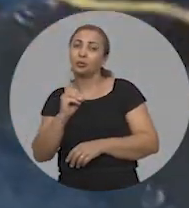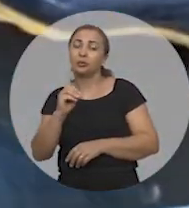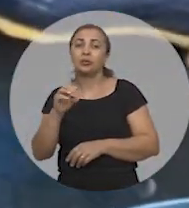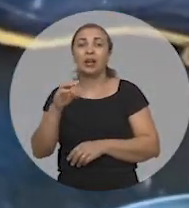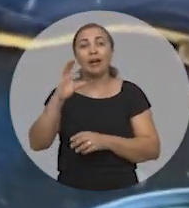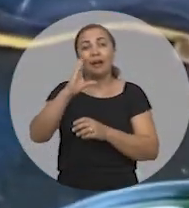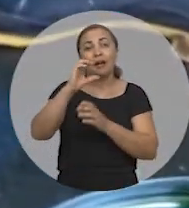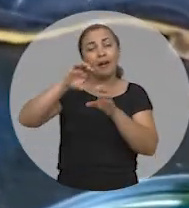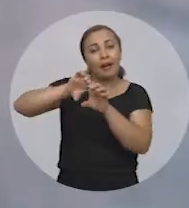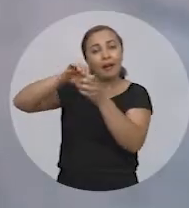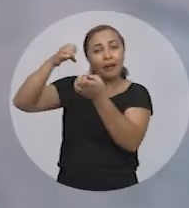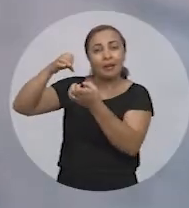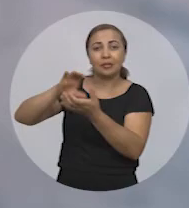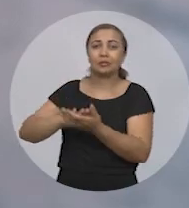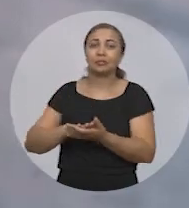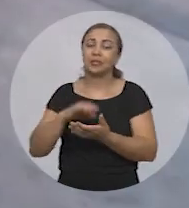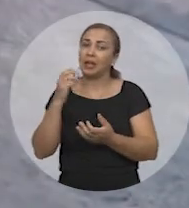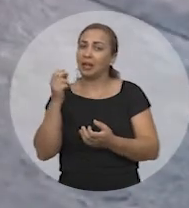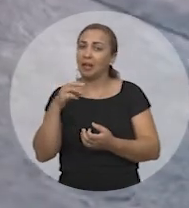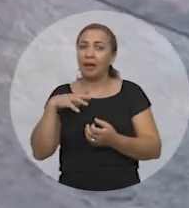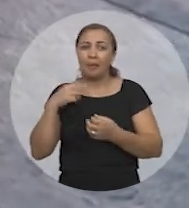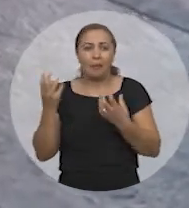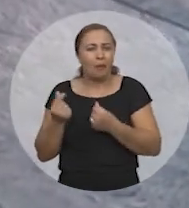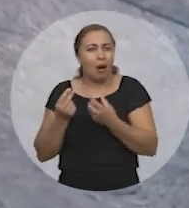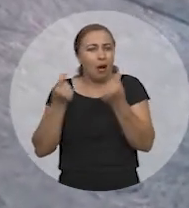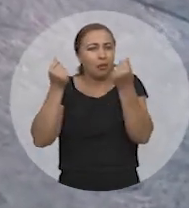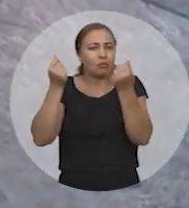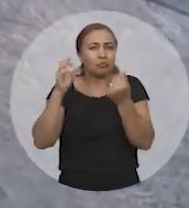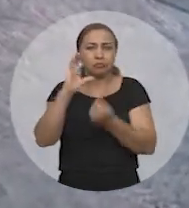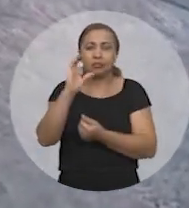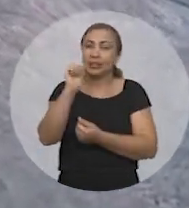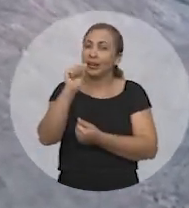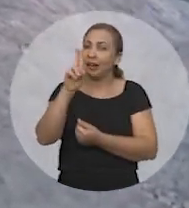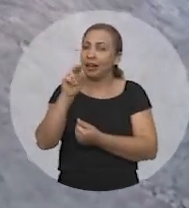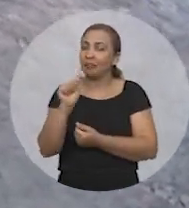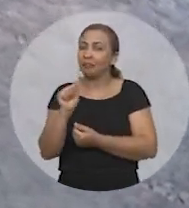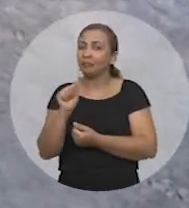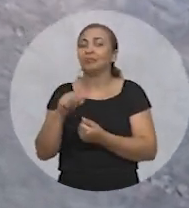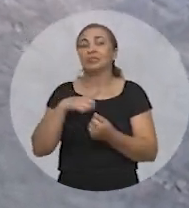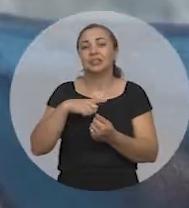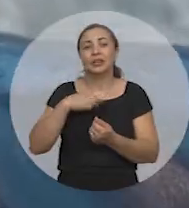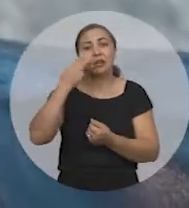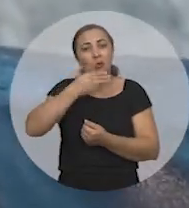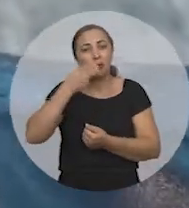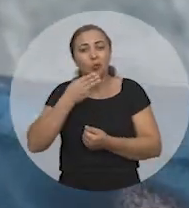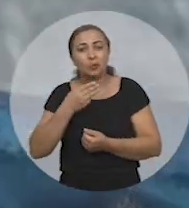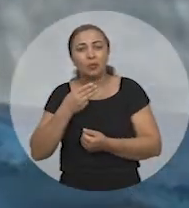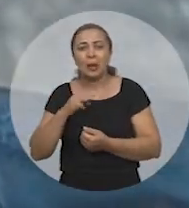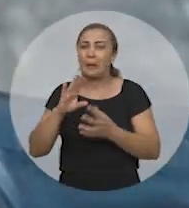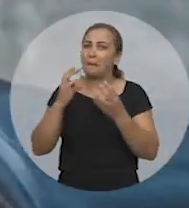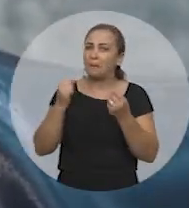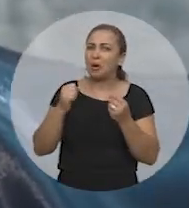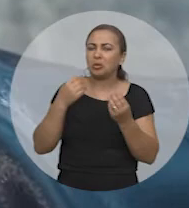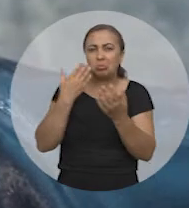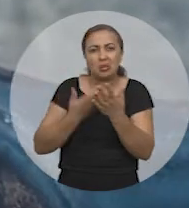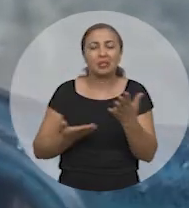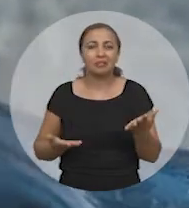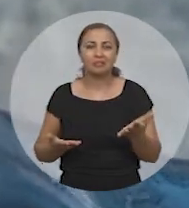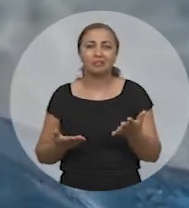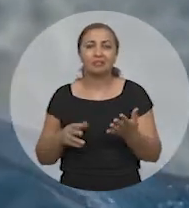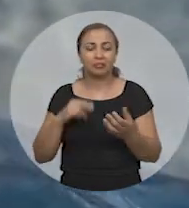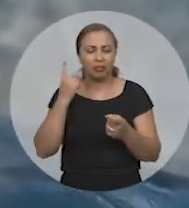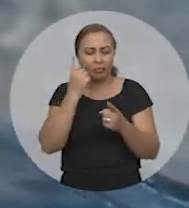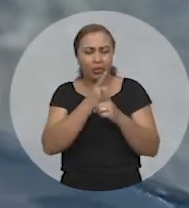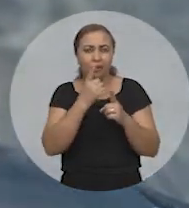é rico e assuntos em compostos bioativos ele é muito perecível né é